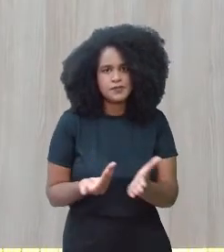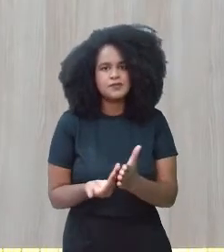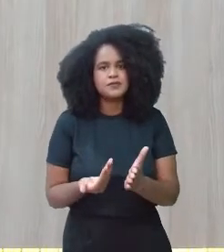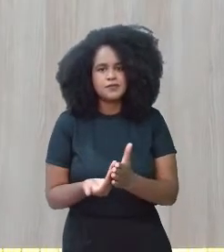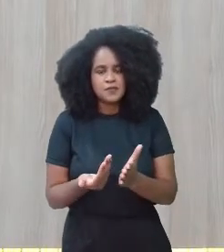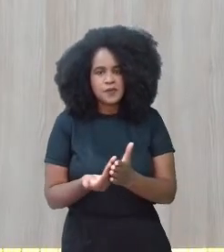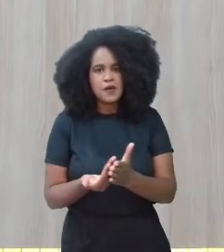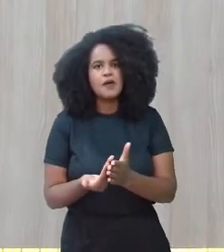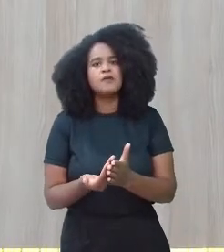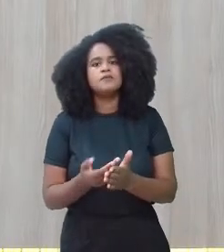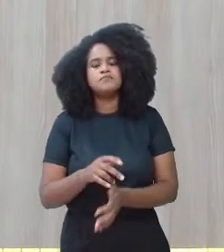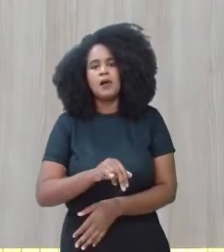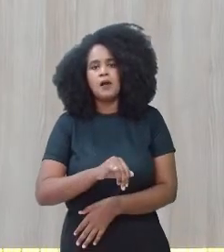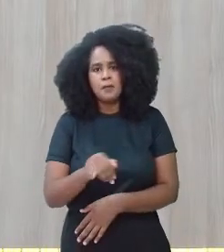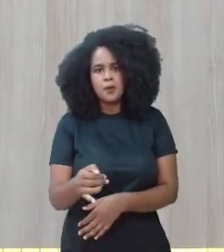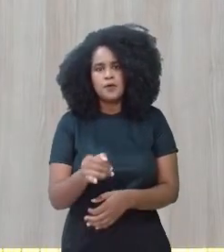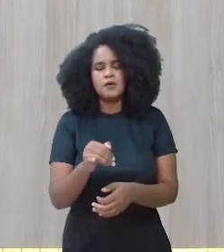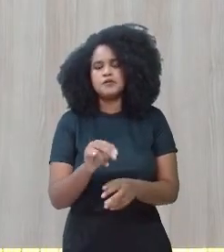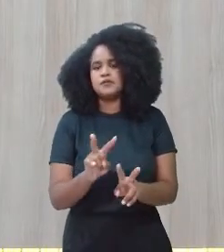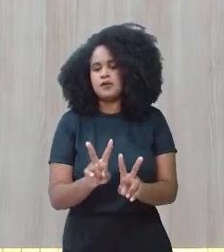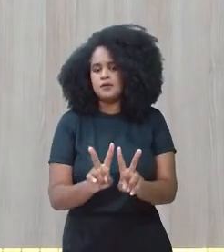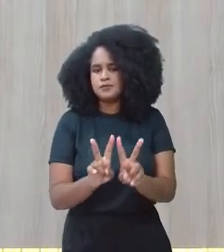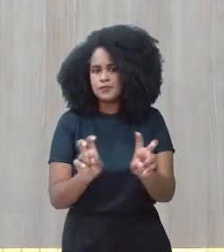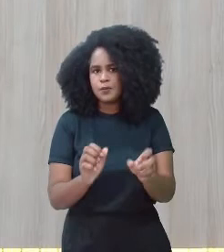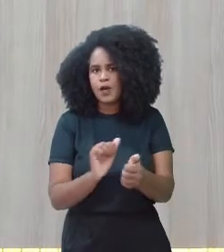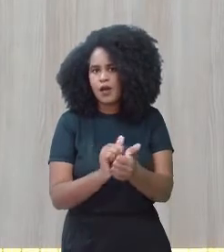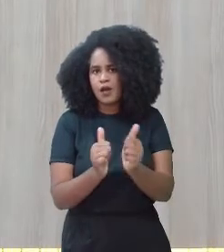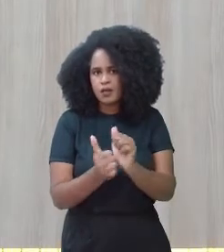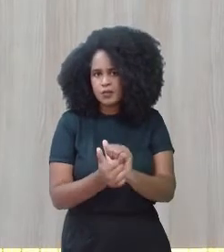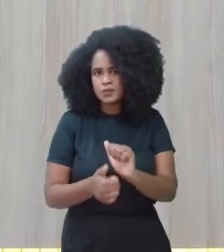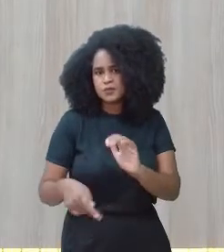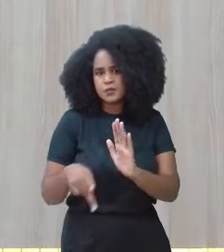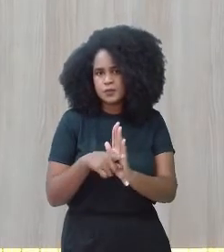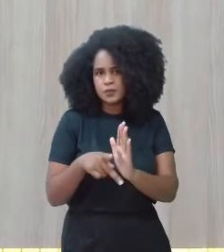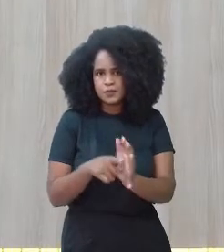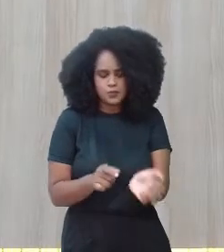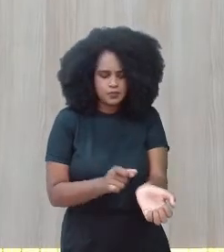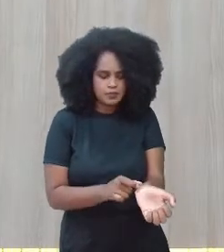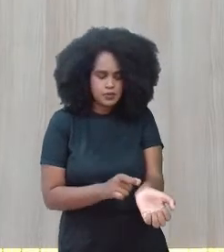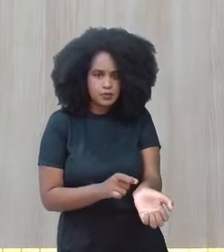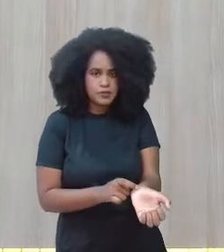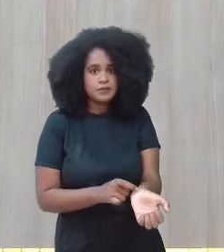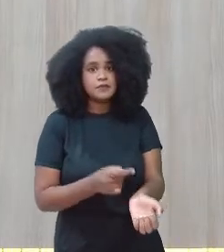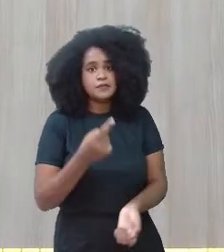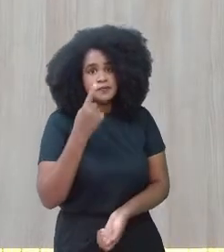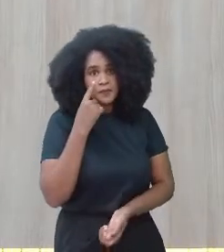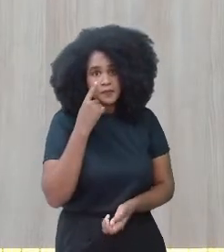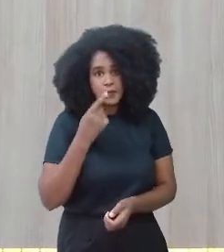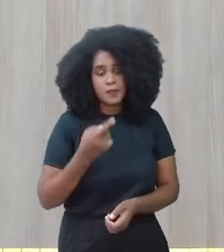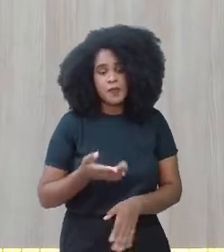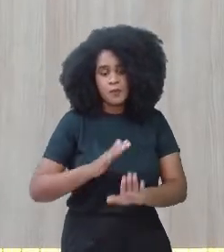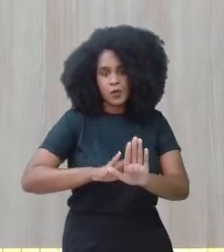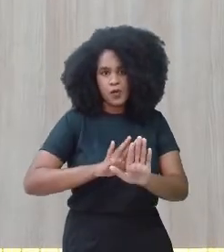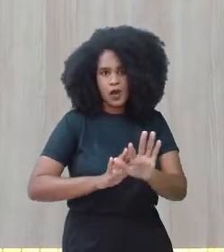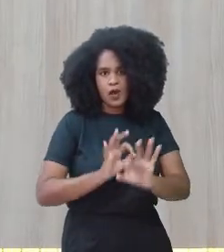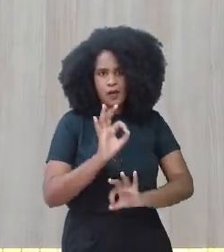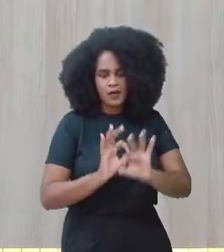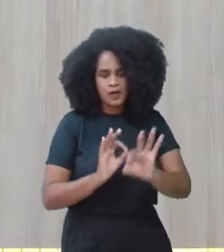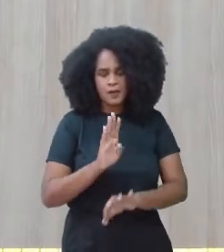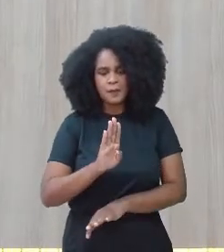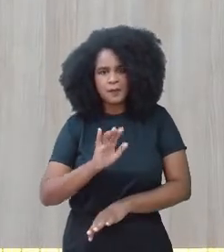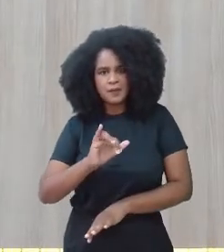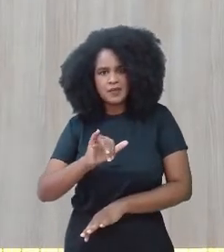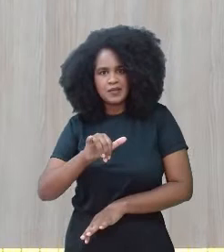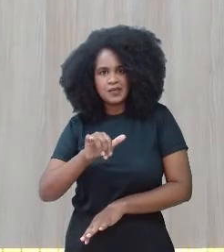de adaptação dessa segunda fase, para vocês utilizarem o aplicativo. Billy está sempre aí me ajudando, tem hora que eu deixo ele bem doidinho